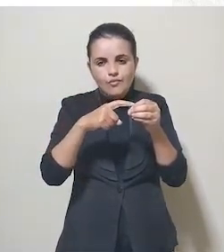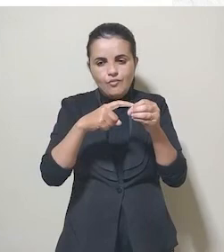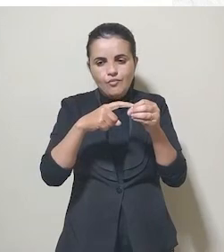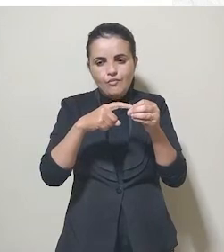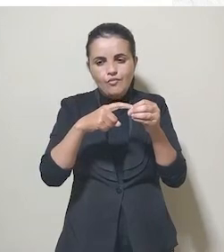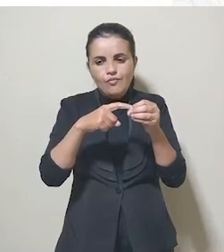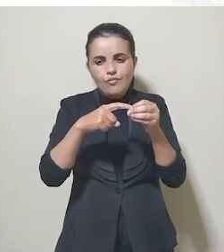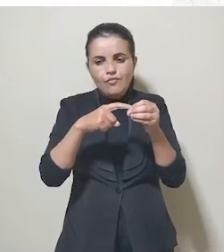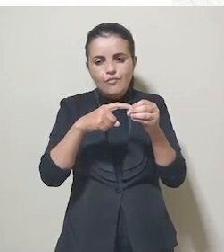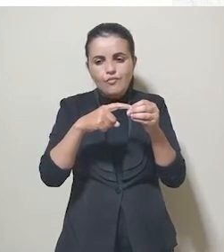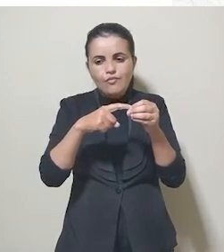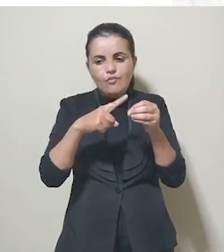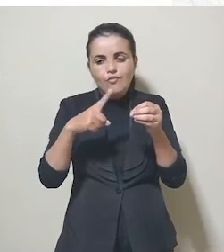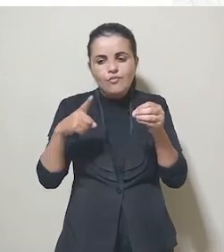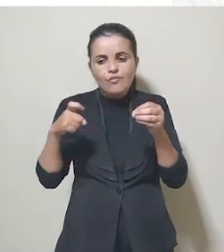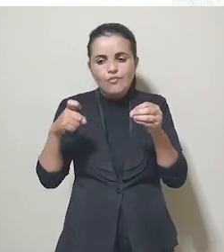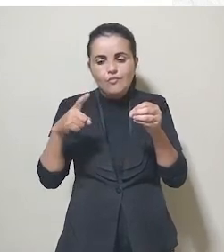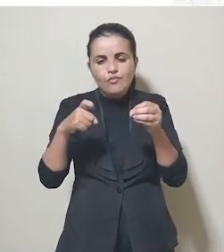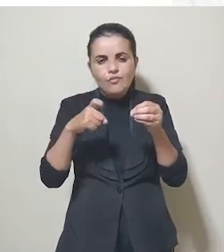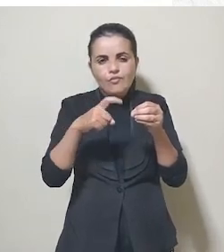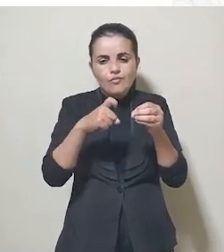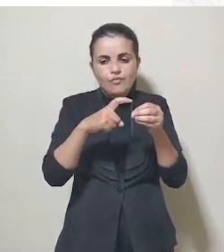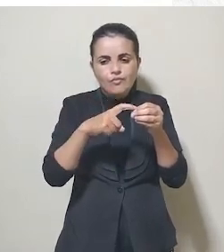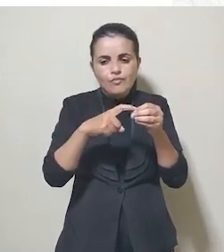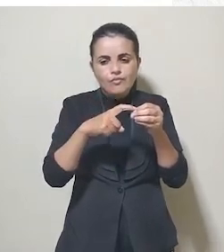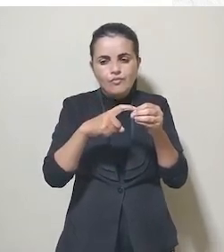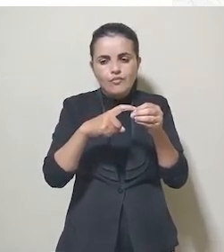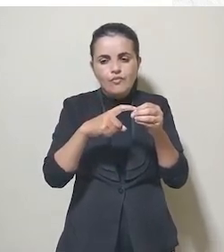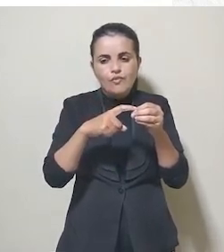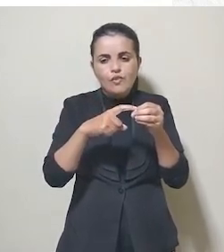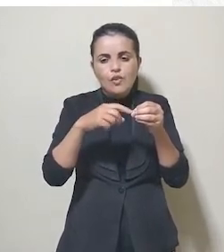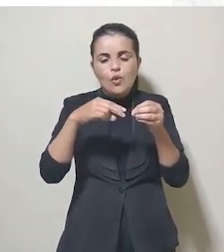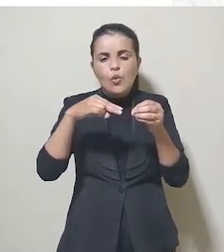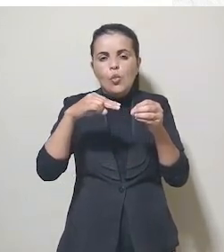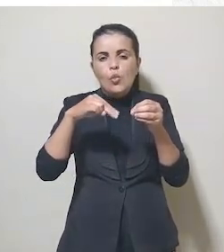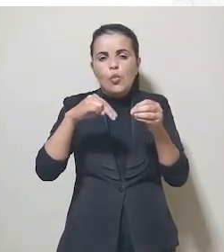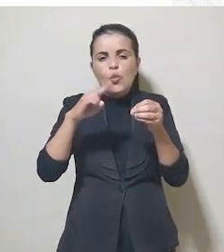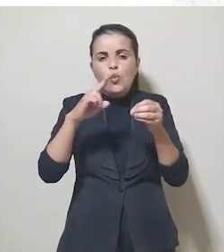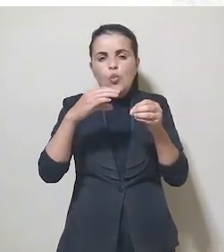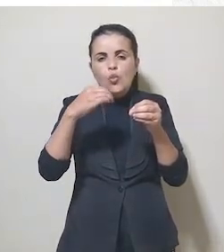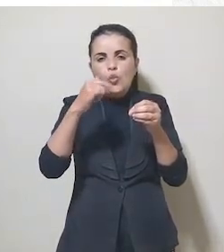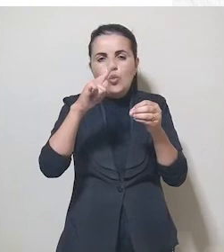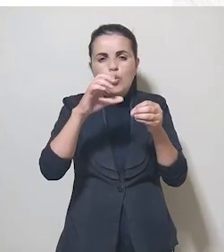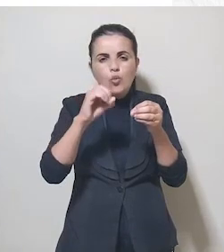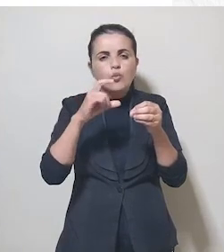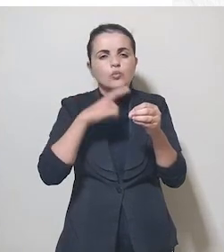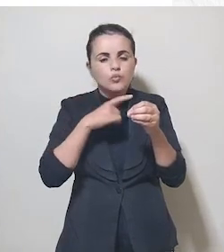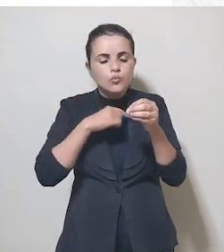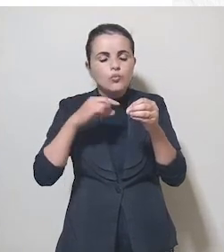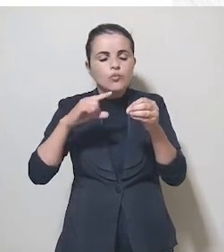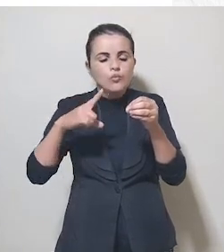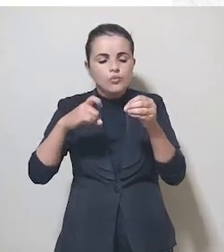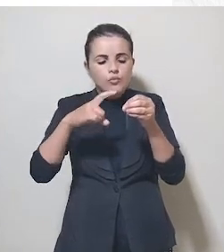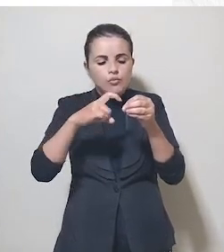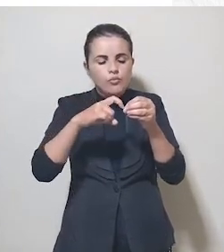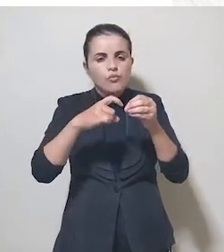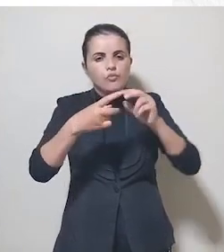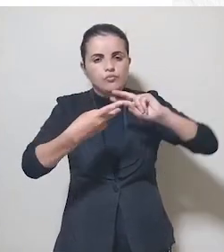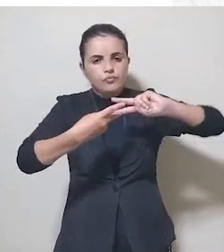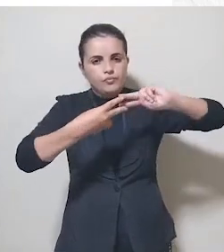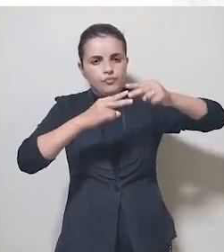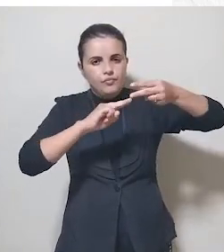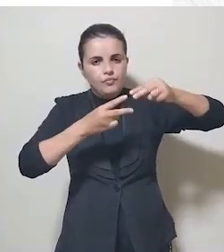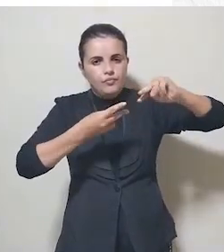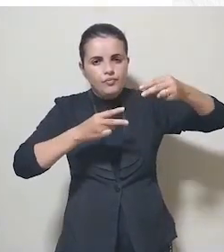materiais, como eu posso falar dessa forma simplificando. E aqui o núcleo a gente vai encontrar todo o material genético que vai